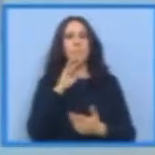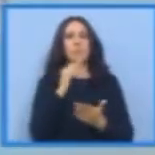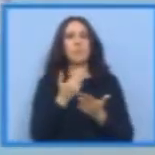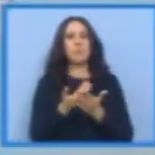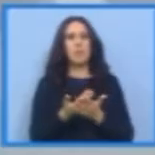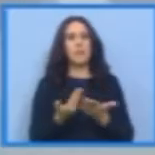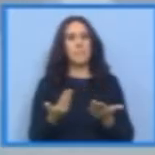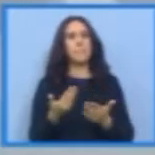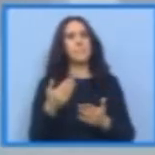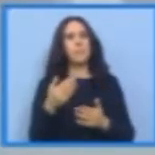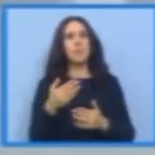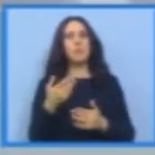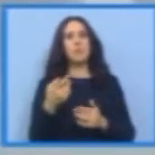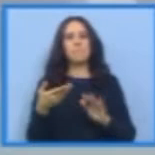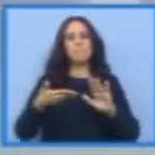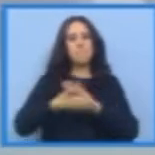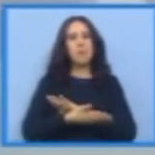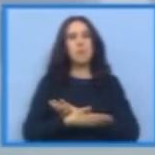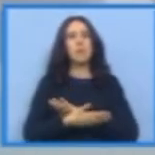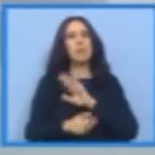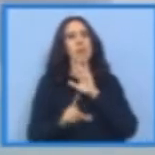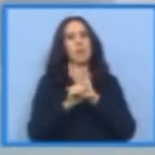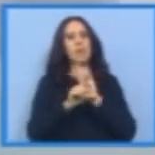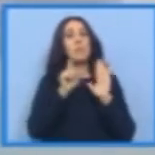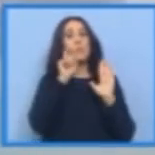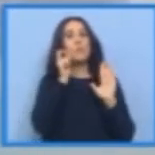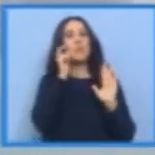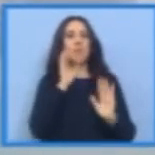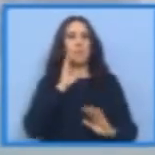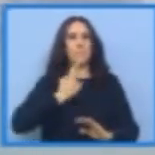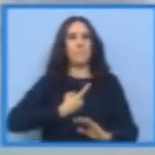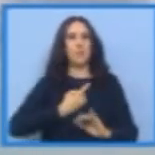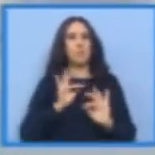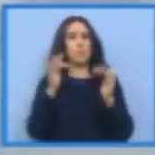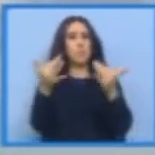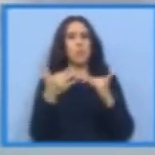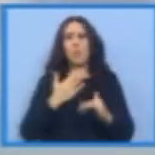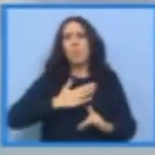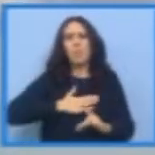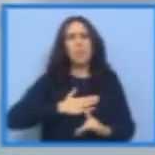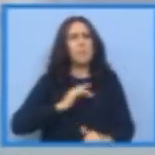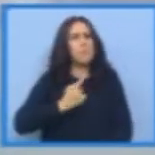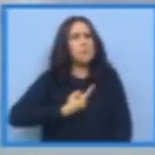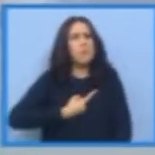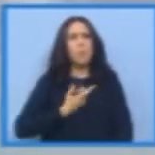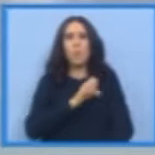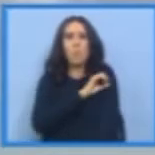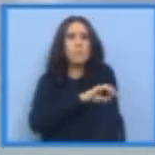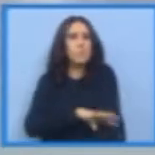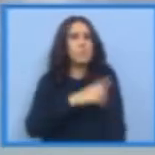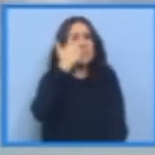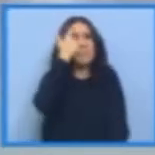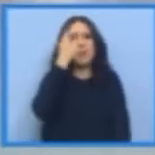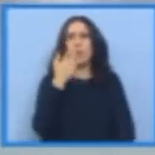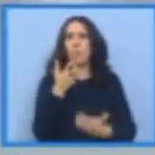termos entradas legais e seguras para aqueles que são obrigados a deslocar-se, não que queiram, mas são forçados, ou pela pobreza, ou pelas